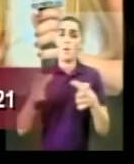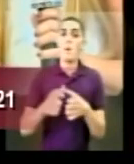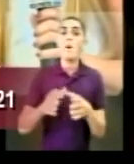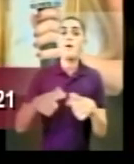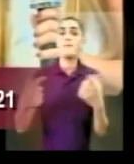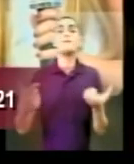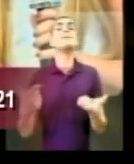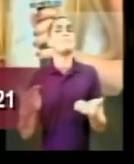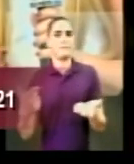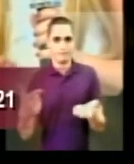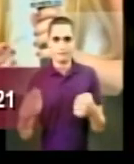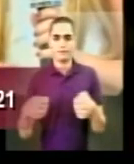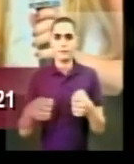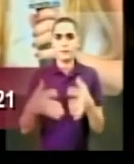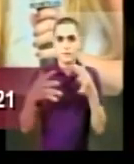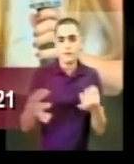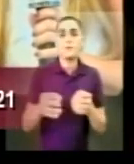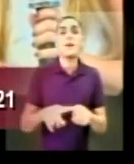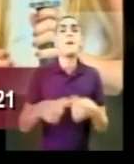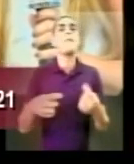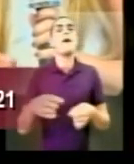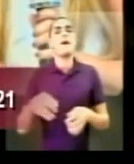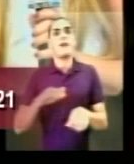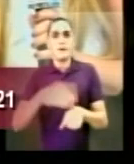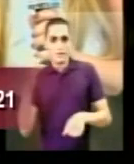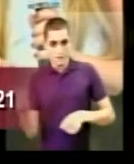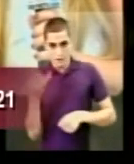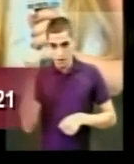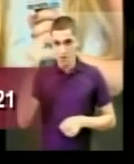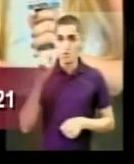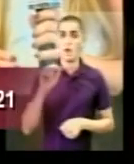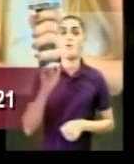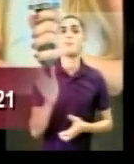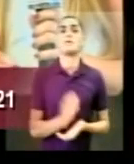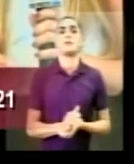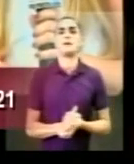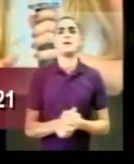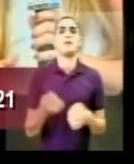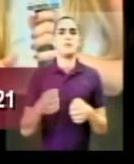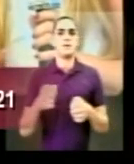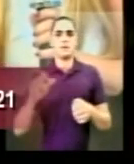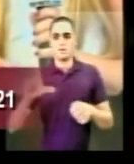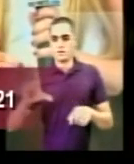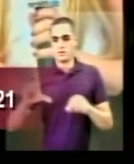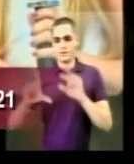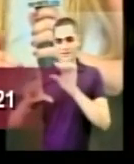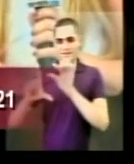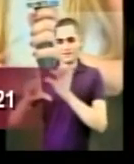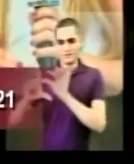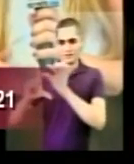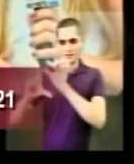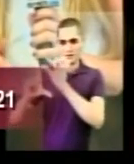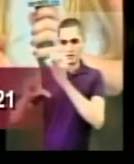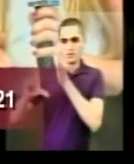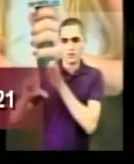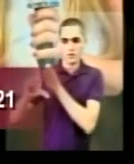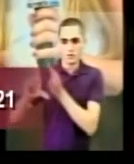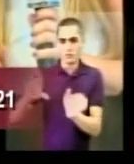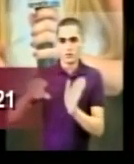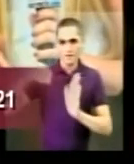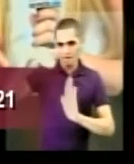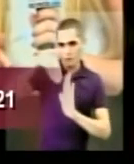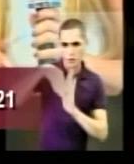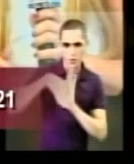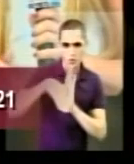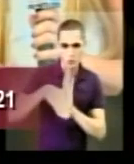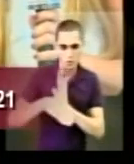a reprodução dele. Mas o ideal mesmo ainda seria que ficássemos abaixo de 1. Então, precisamos manter todas as